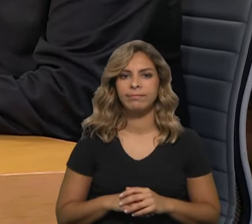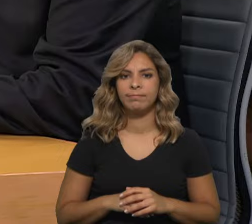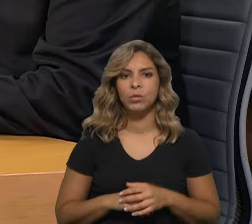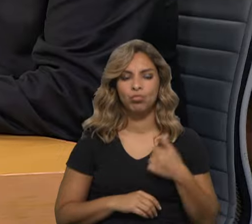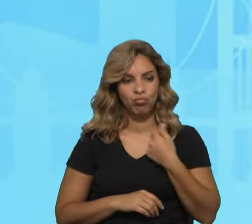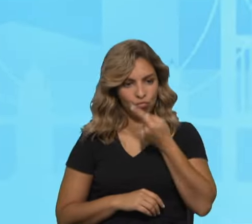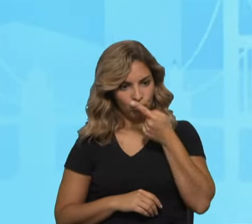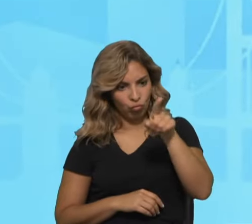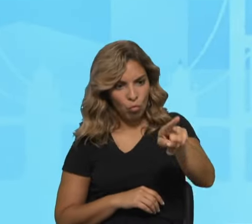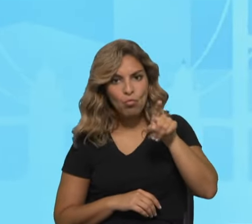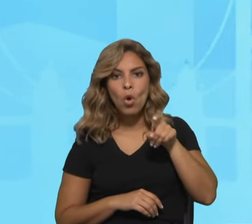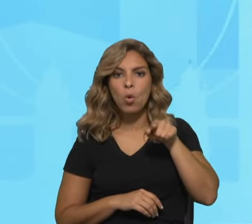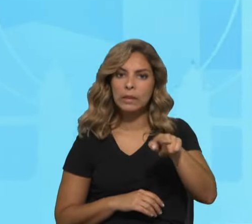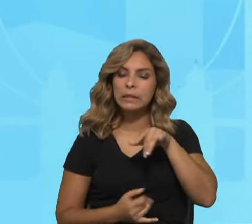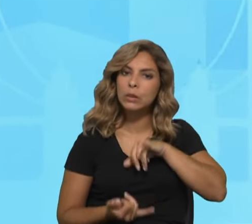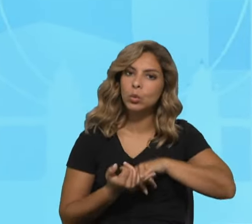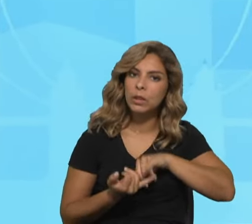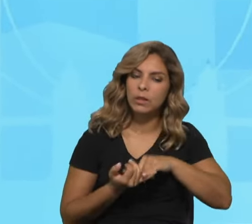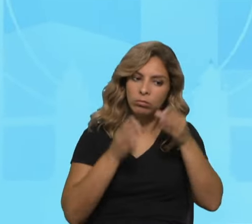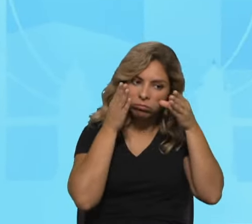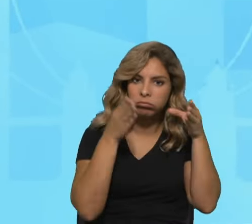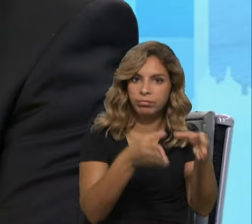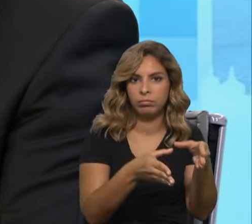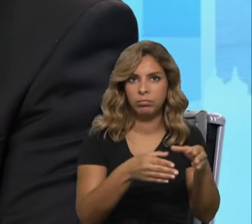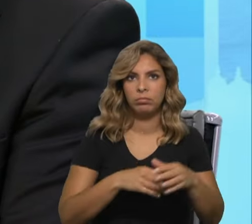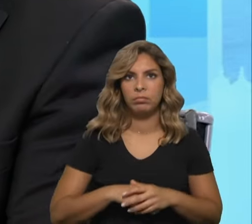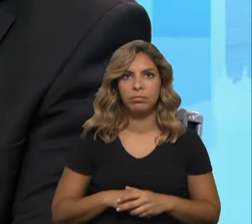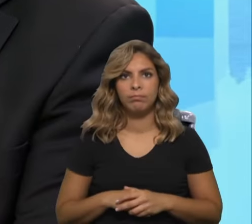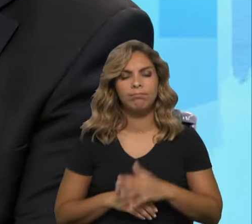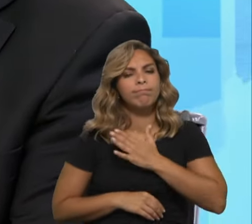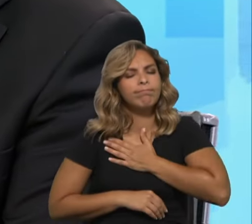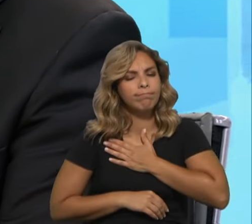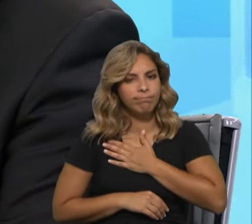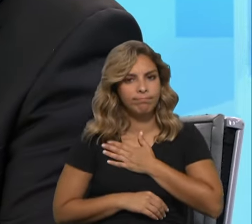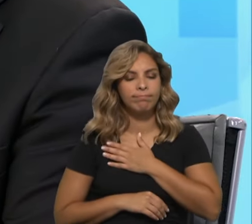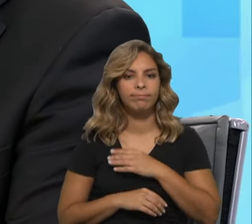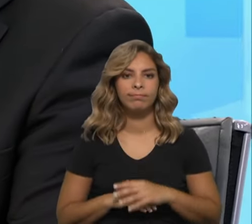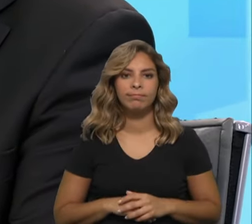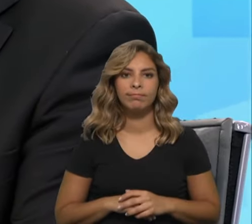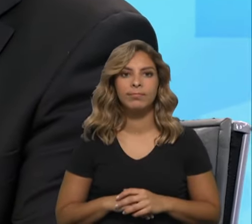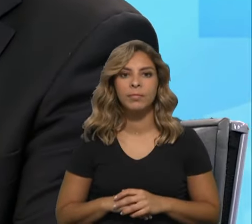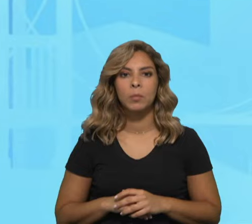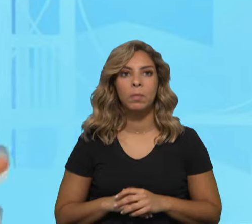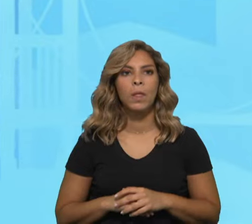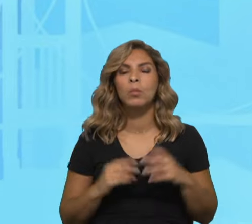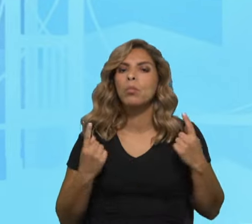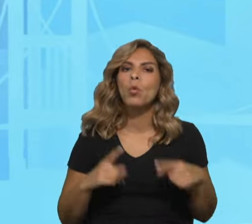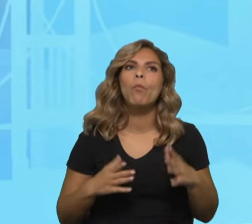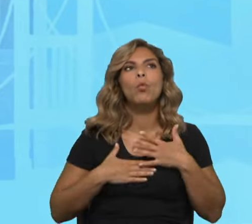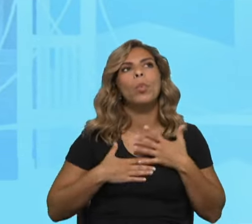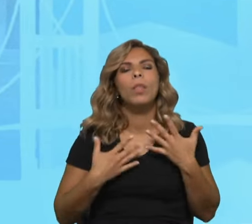escolher esta vocação. É uma vocação. É uma vocação. Não é propriamente apenas um